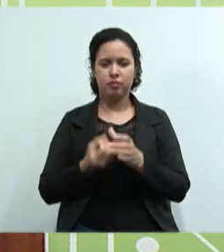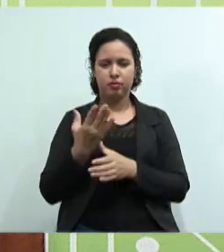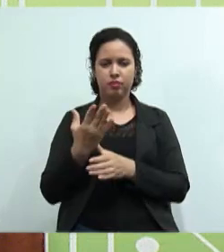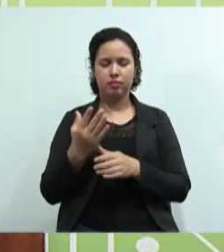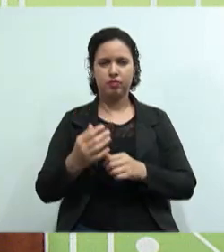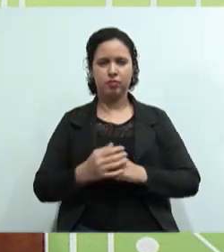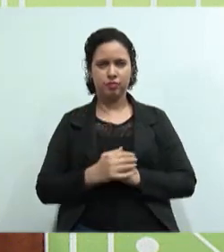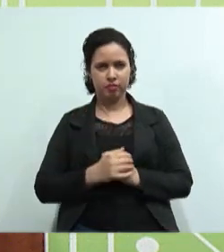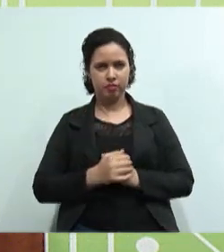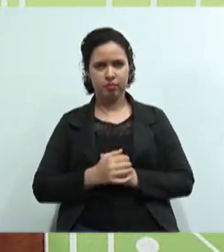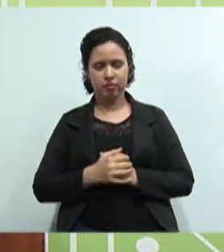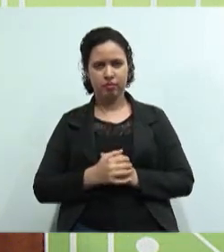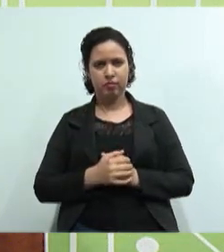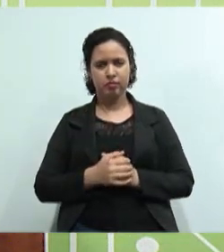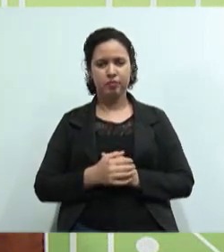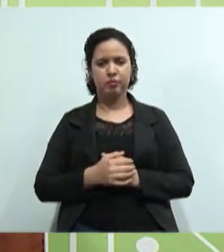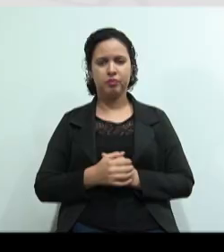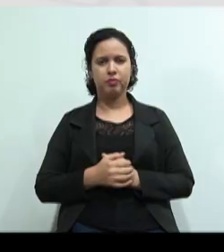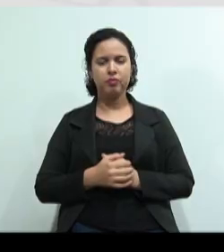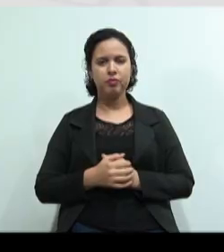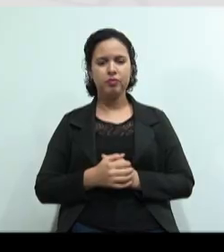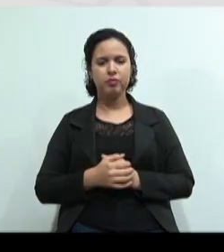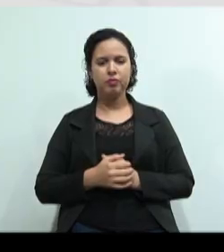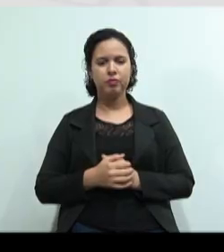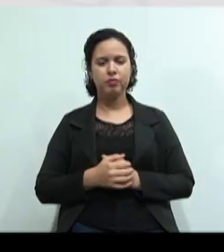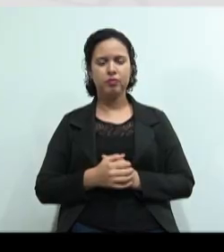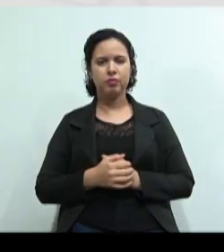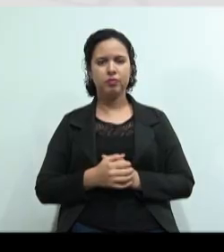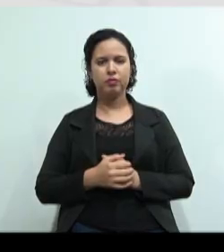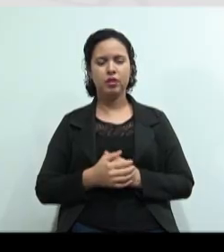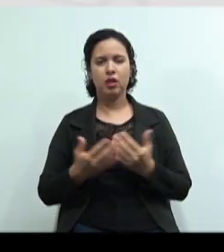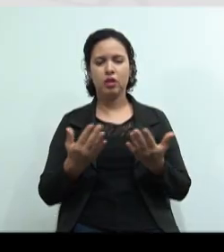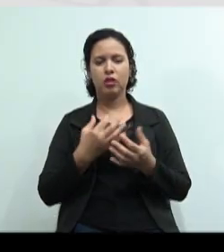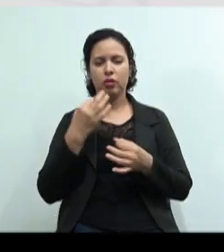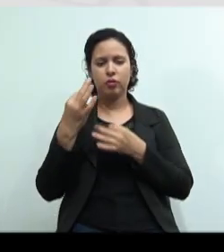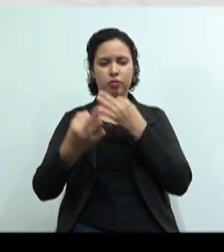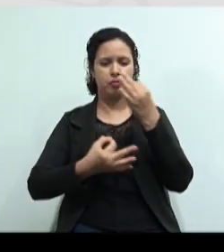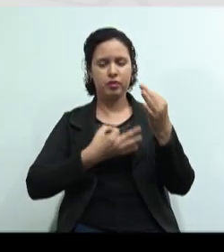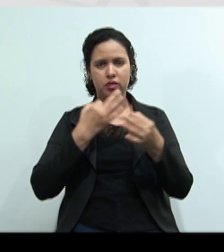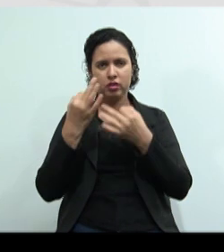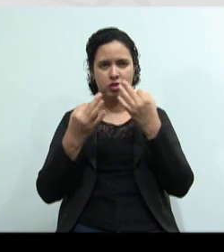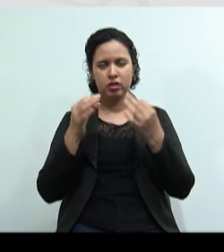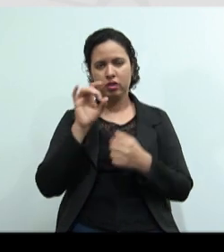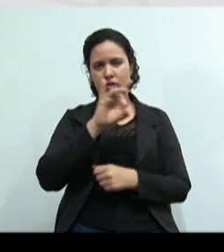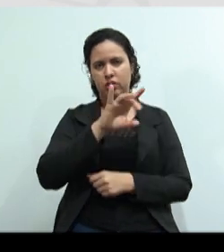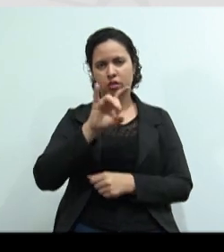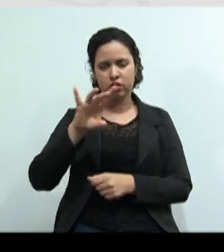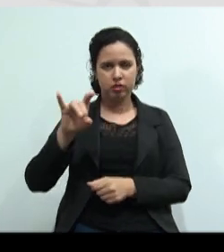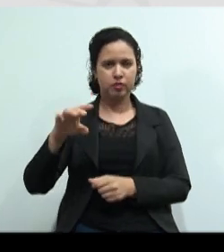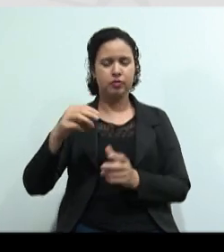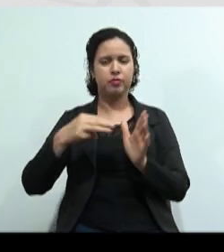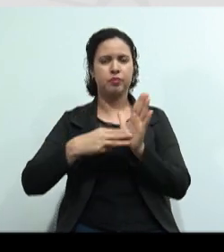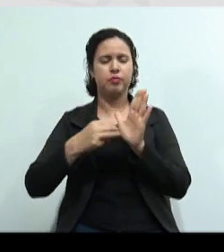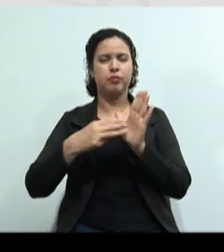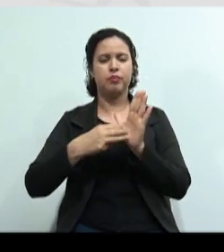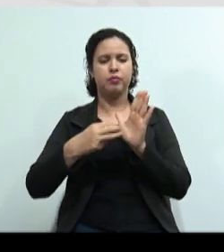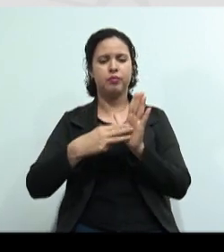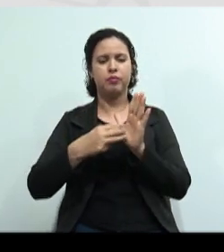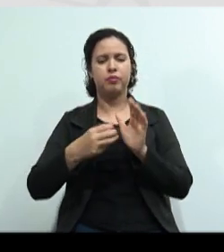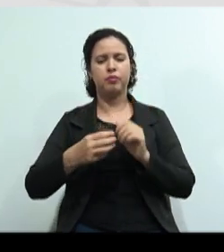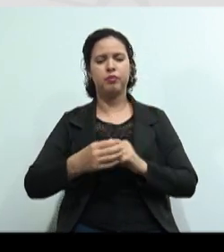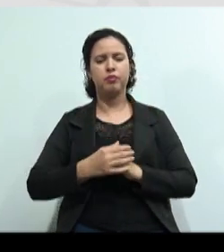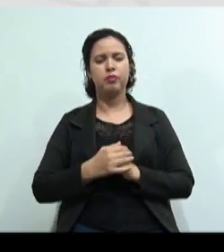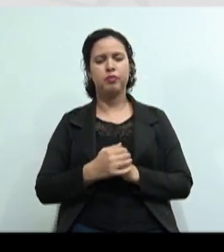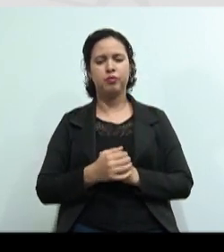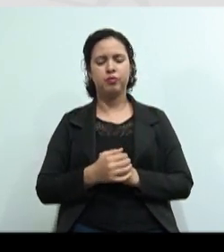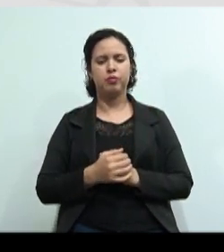alunos? Bom, vamos agora comentar a cada um dos métodos. Método baseado